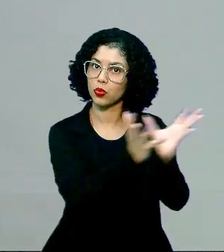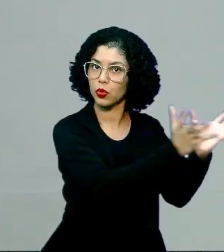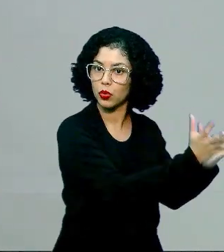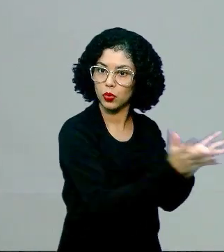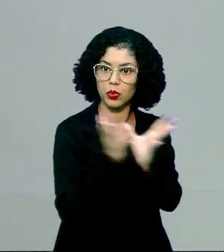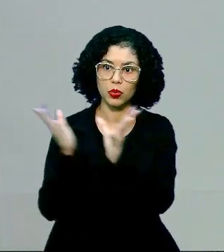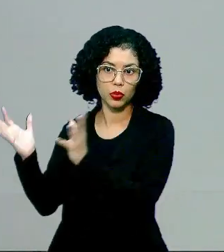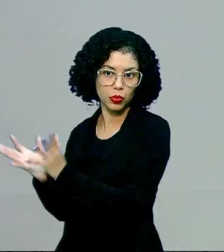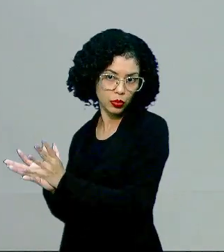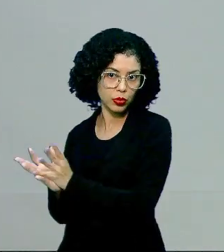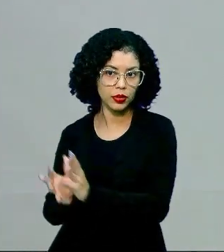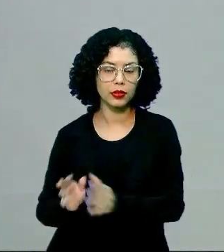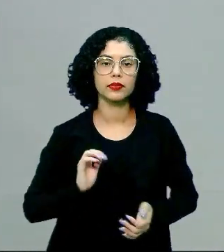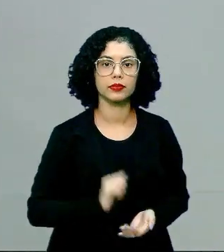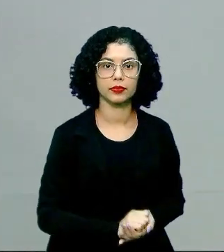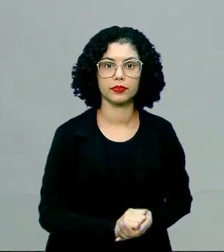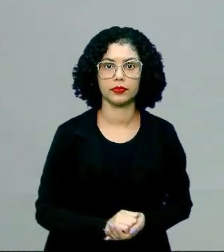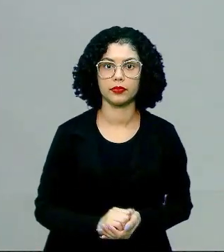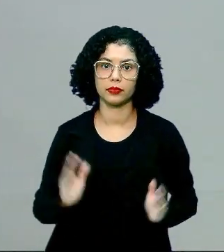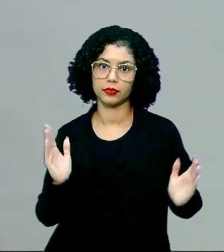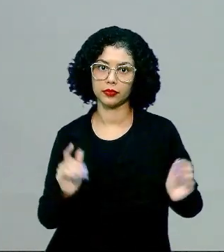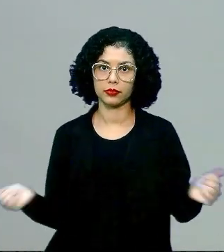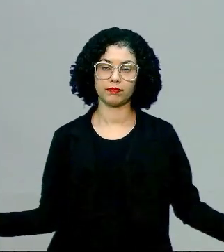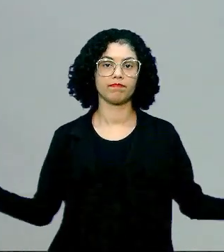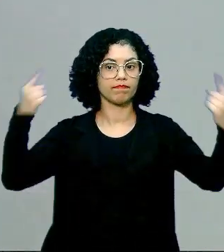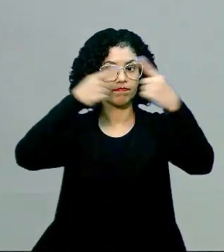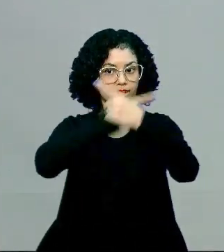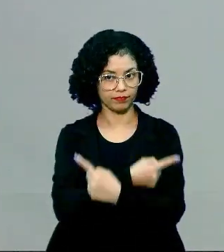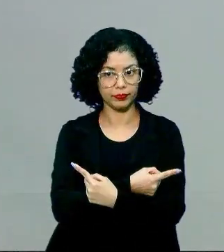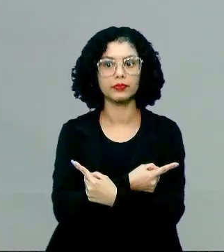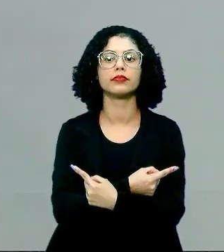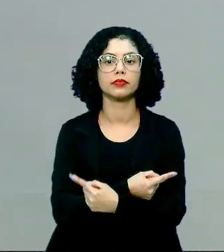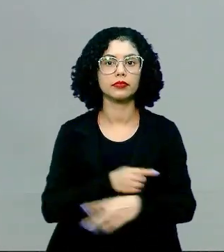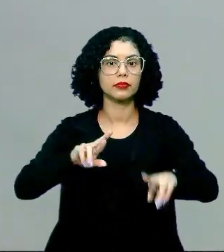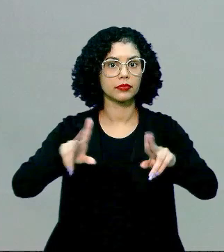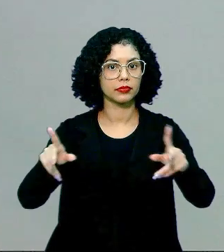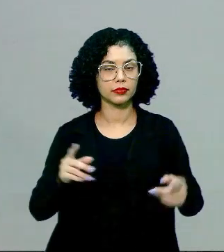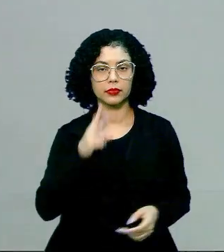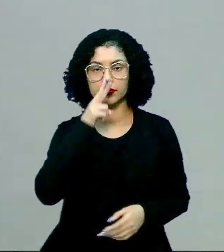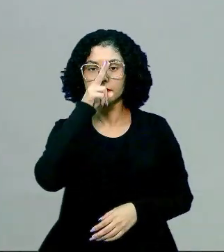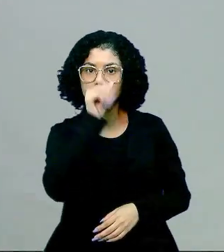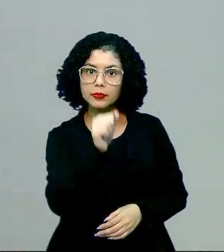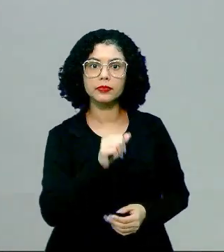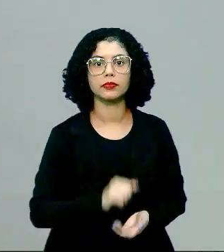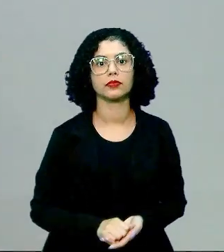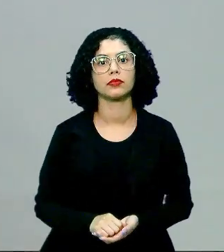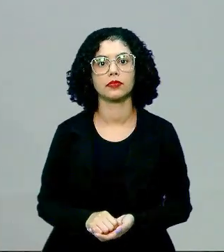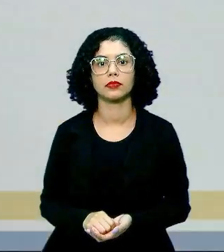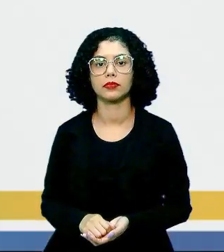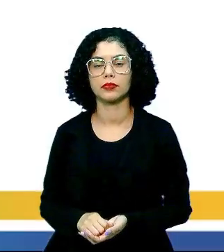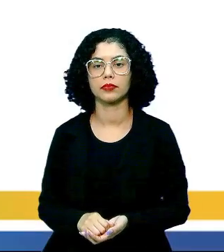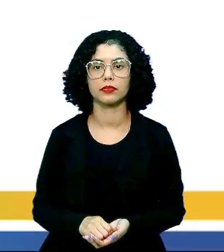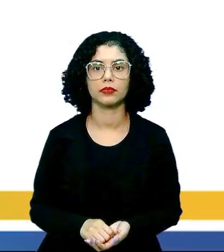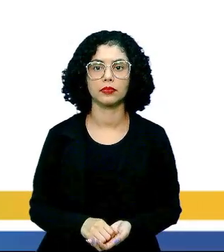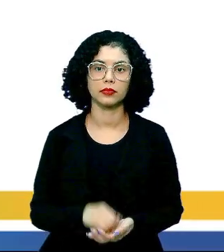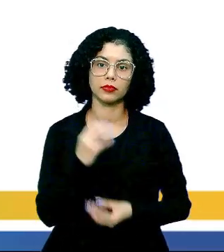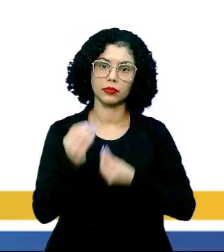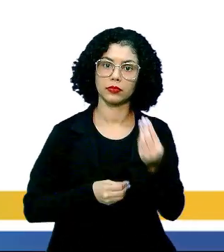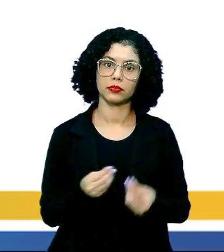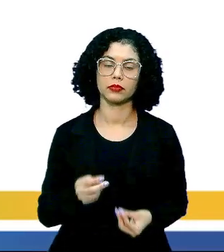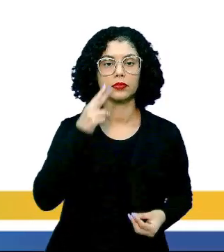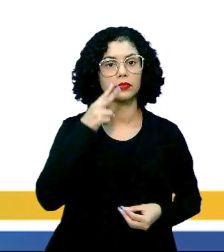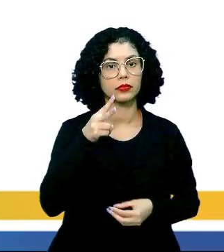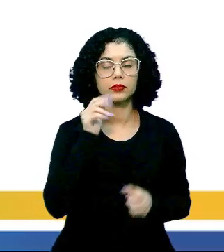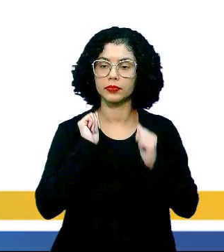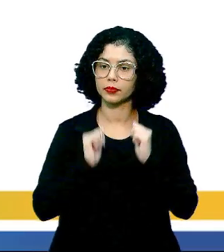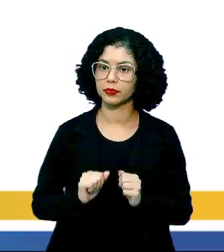de pessoas que estão em situações opostas. É força para lados opostos. E conforme